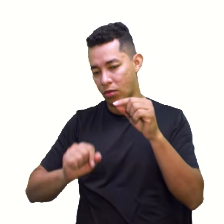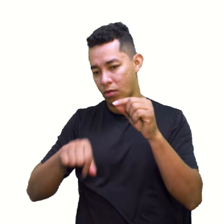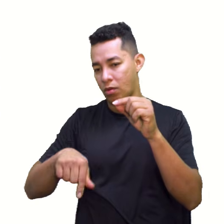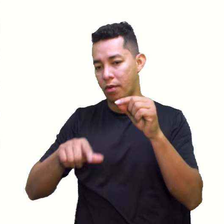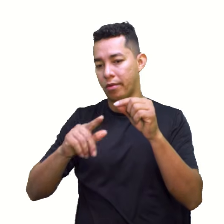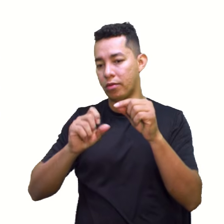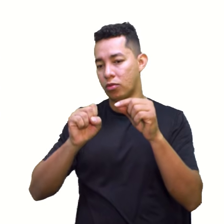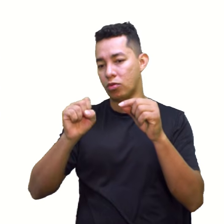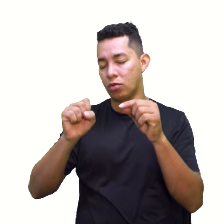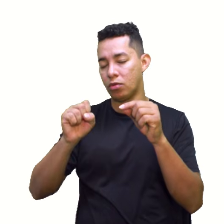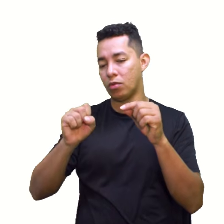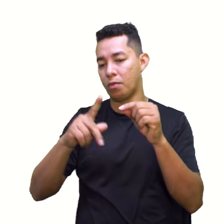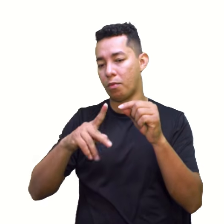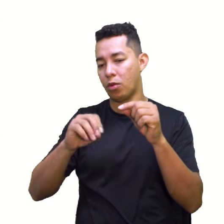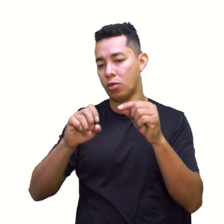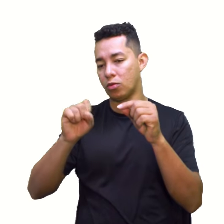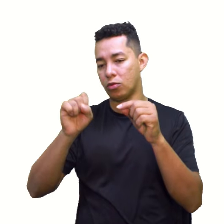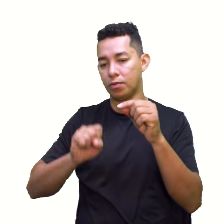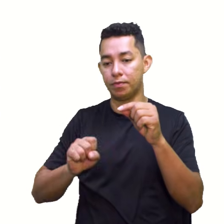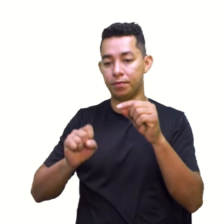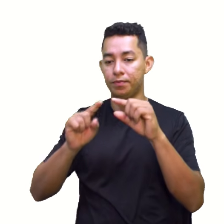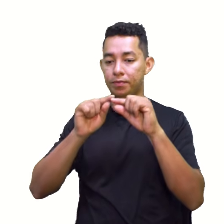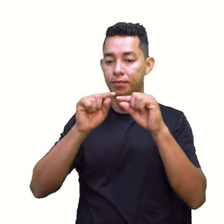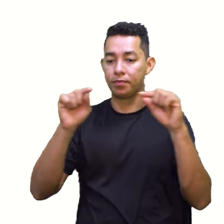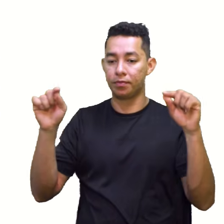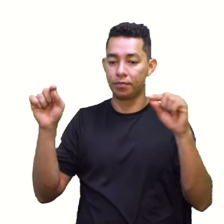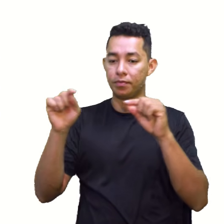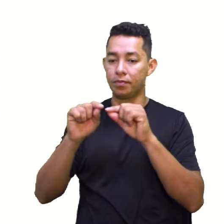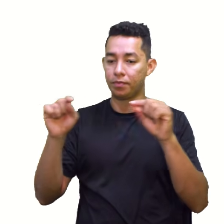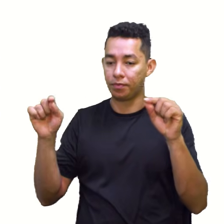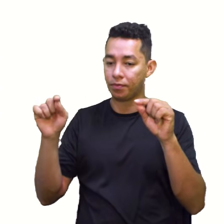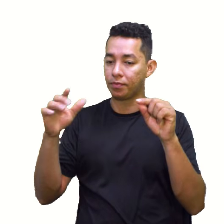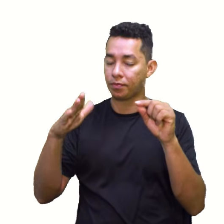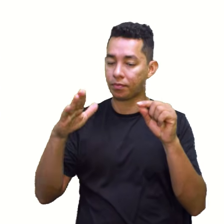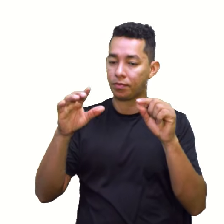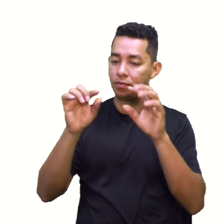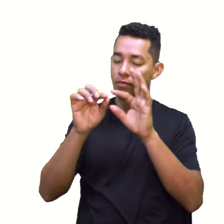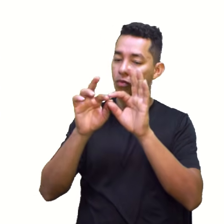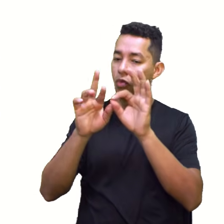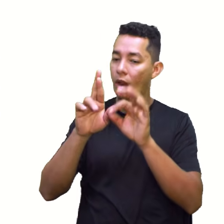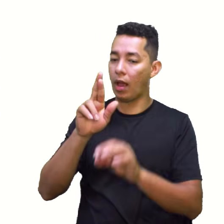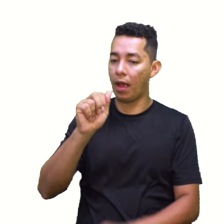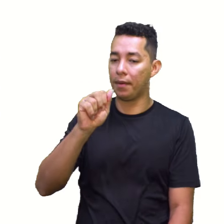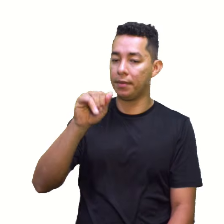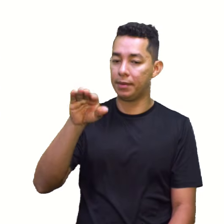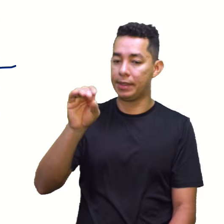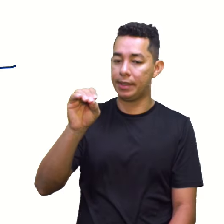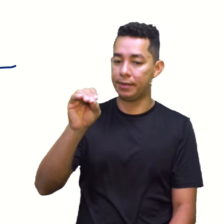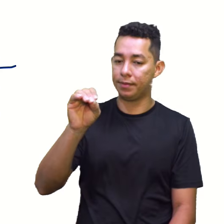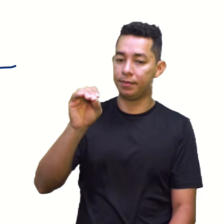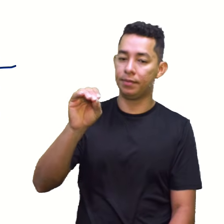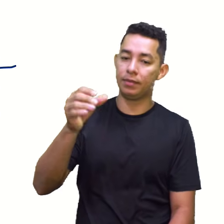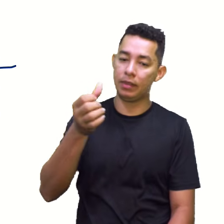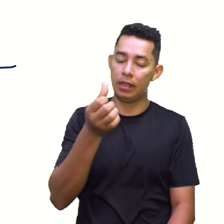o polo sul. O raio do Equador mede cerca de